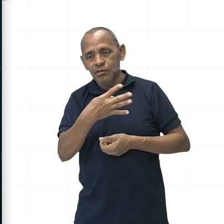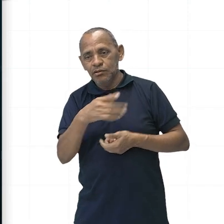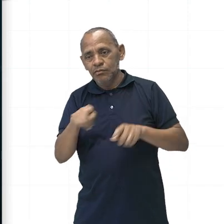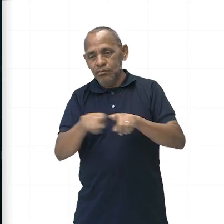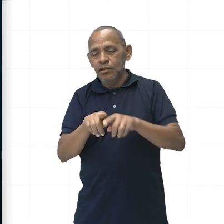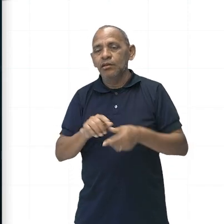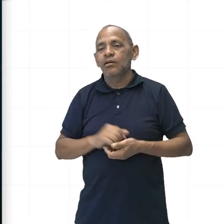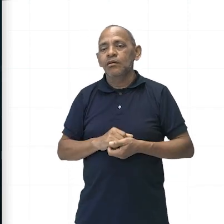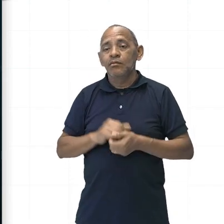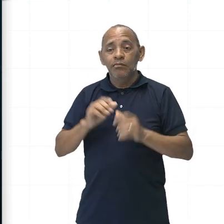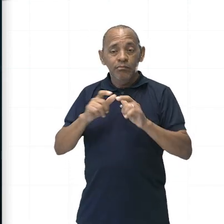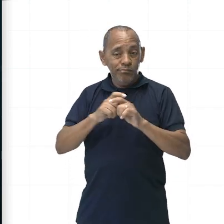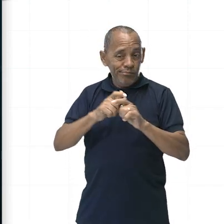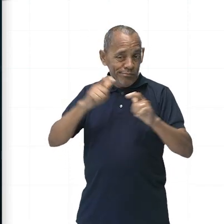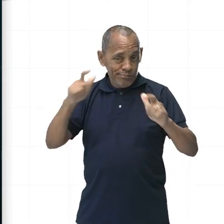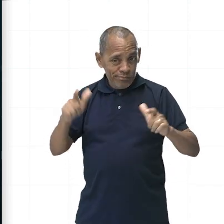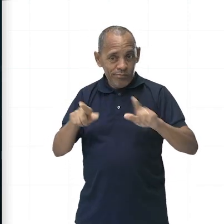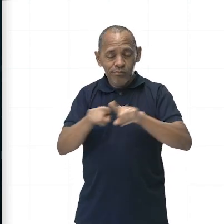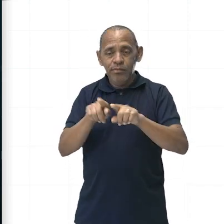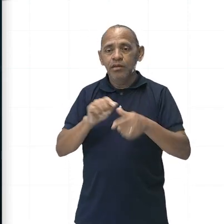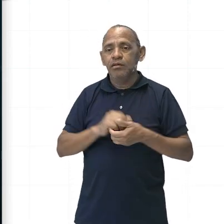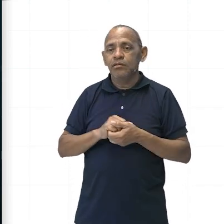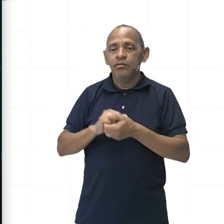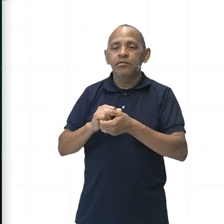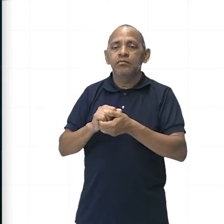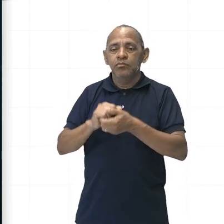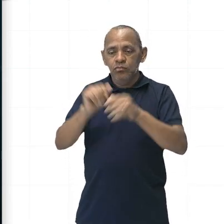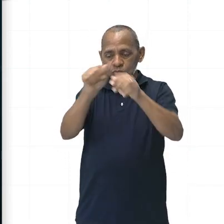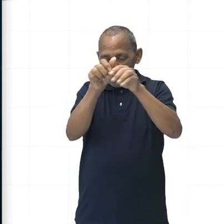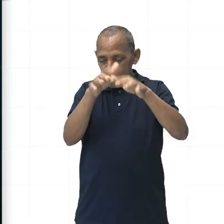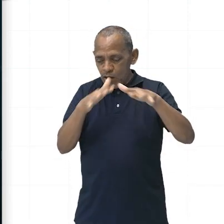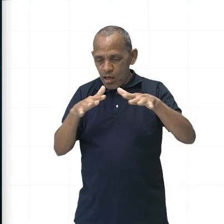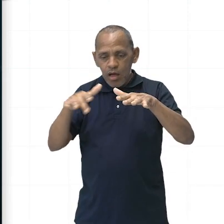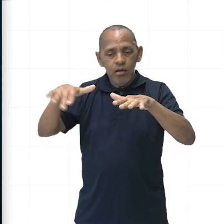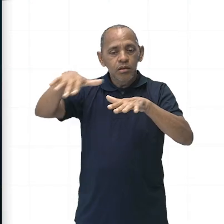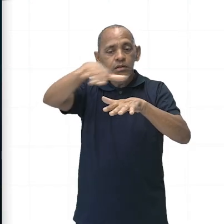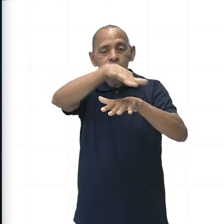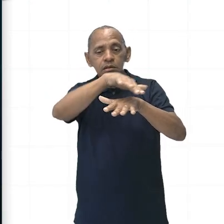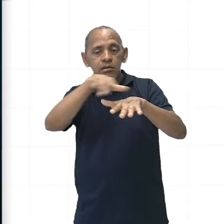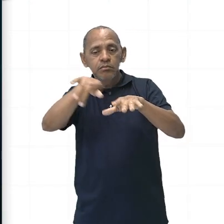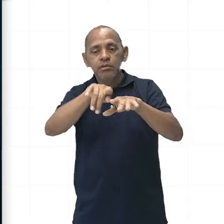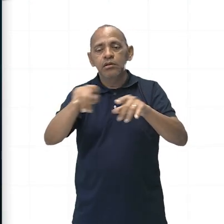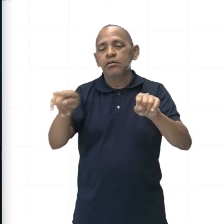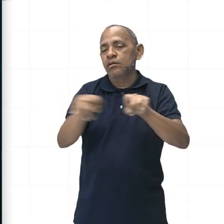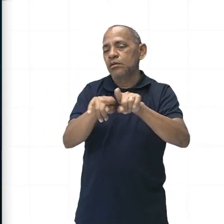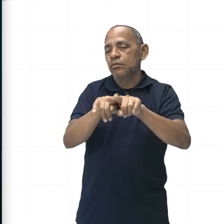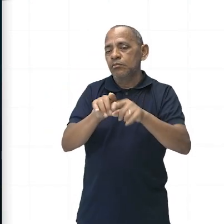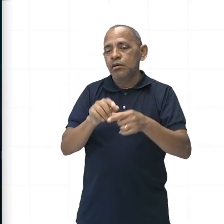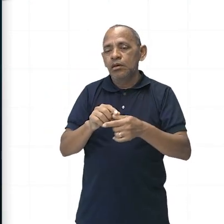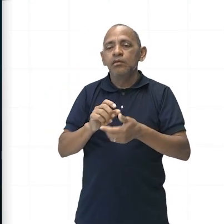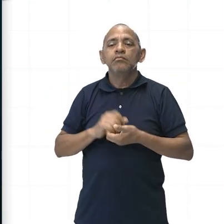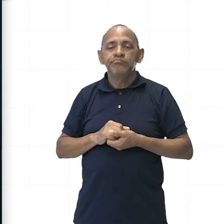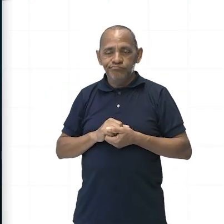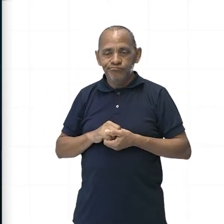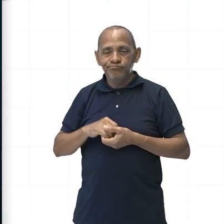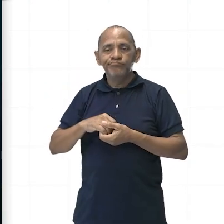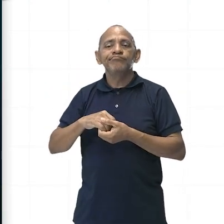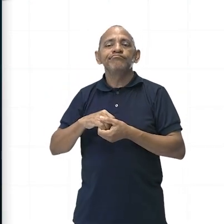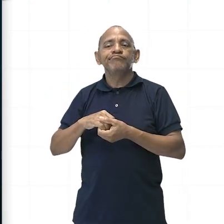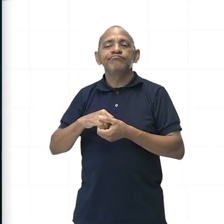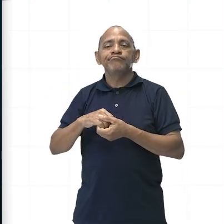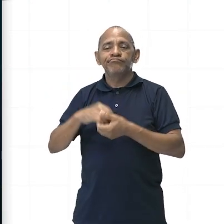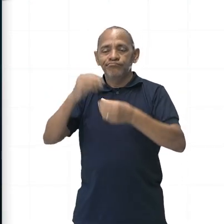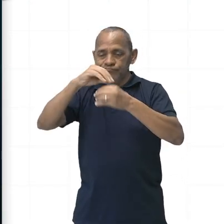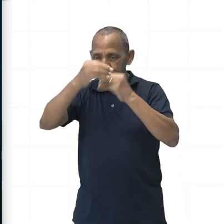vezes maior do que a que flutua na superfície. Além disso, as partículas do